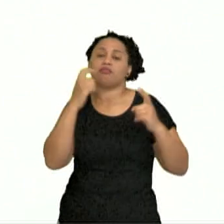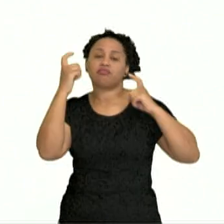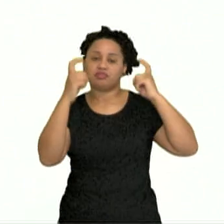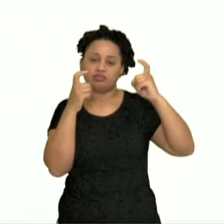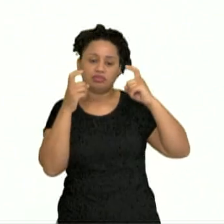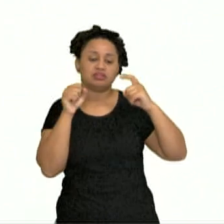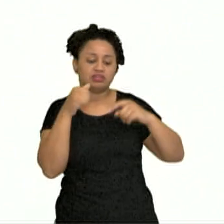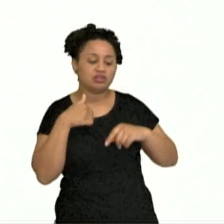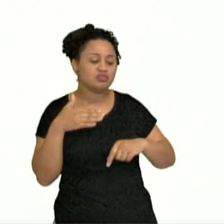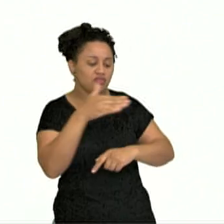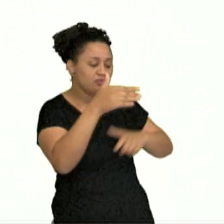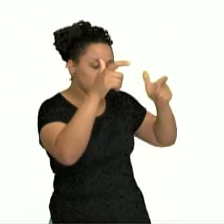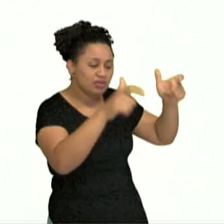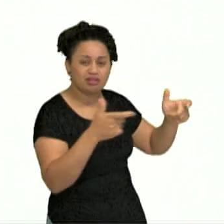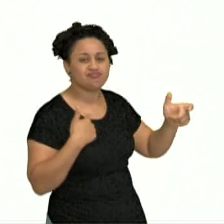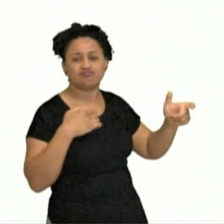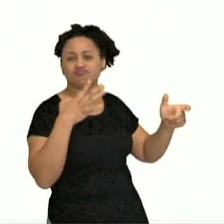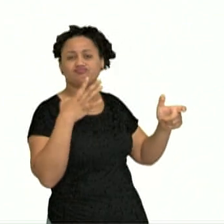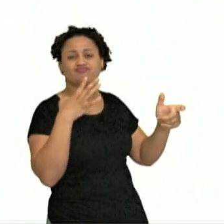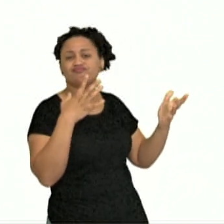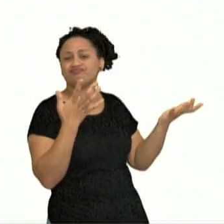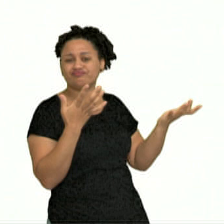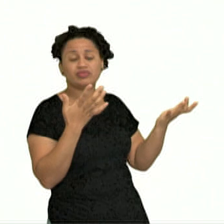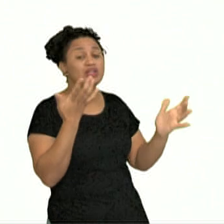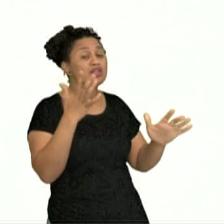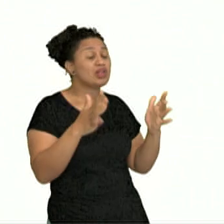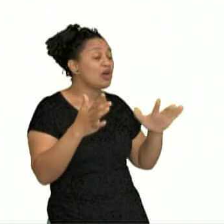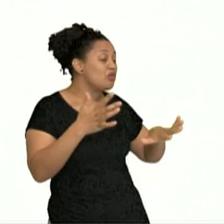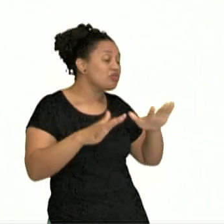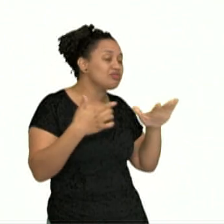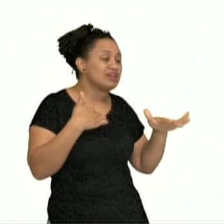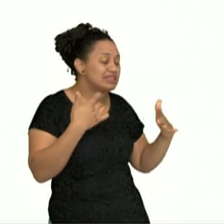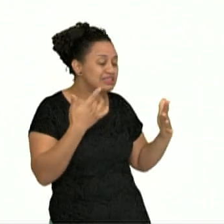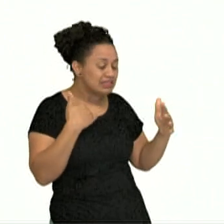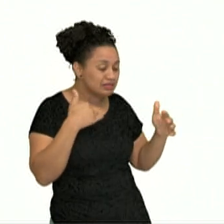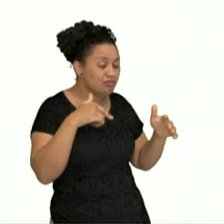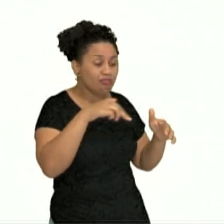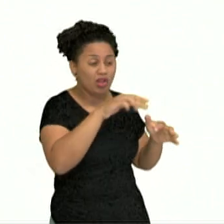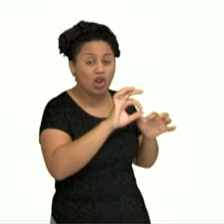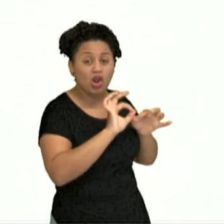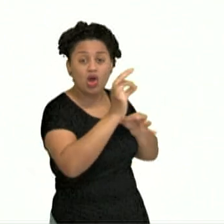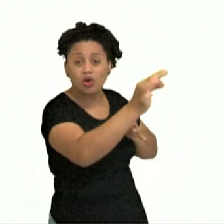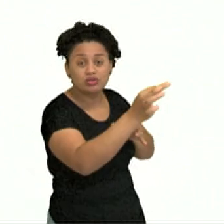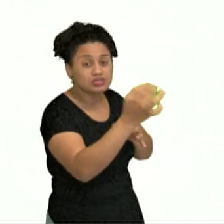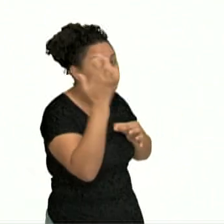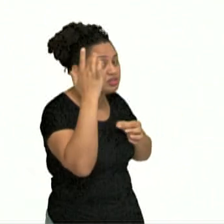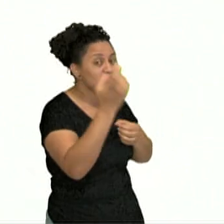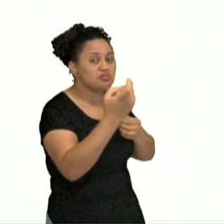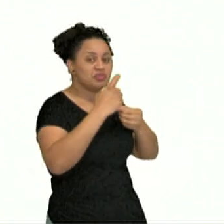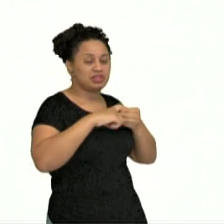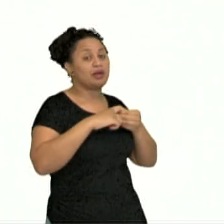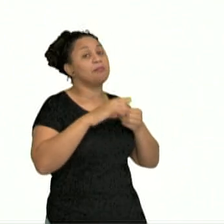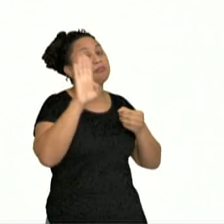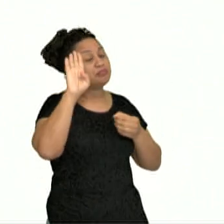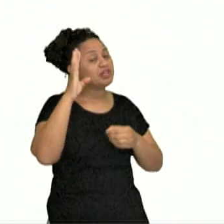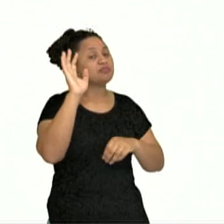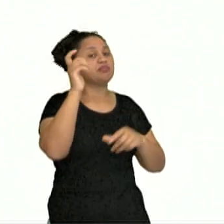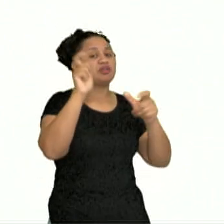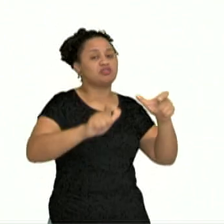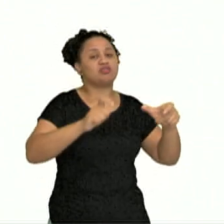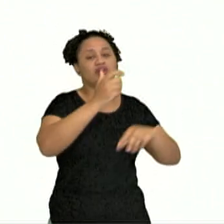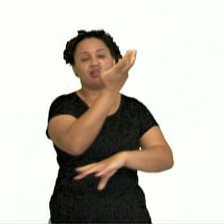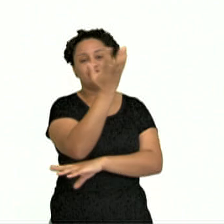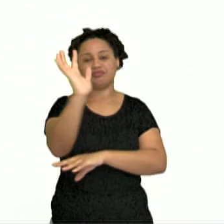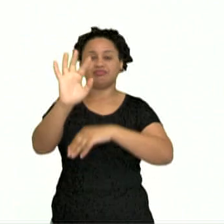lugar desconhecido, talvez nós não consigamos nos encontrar, ainda mais área de mata, né? Como era ali